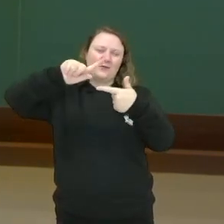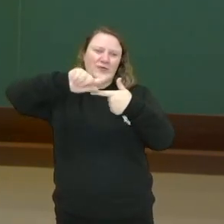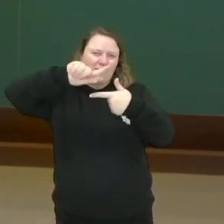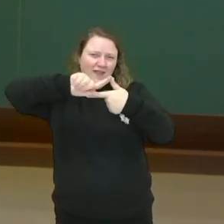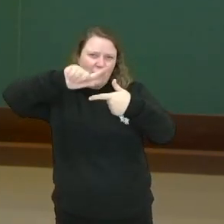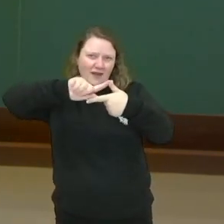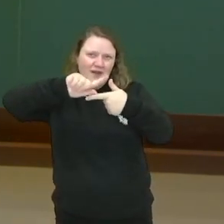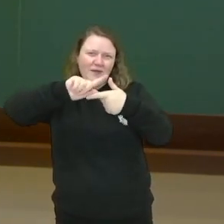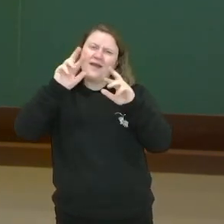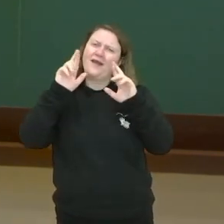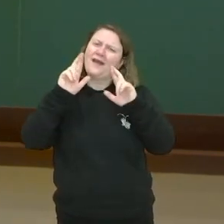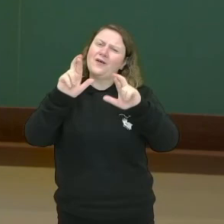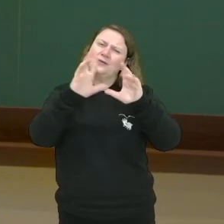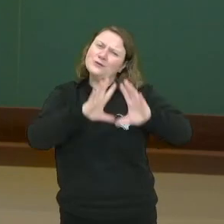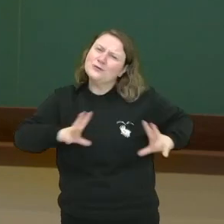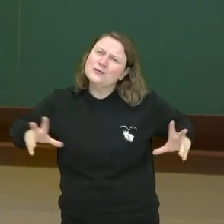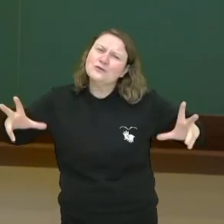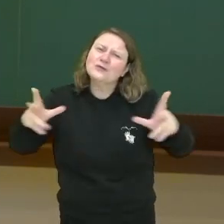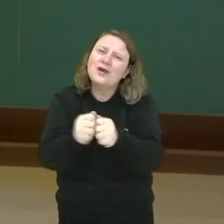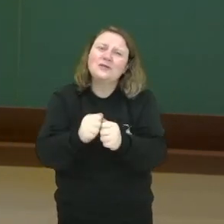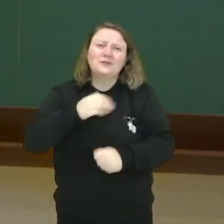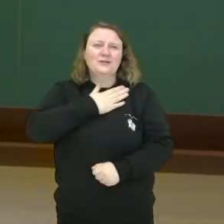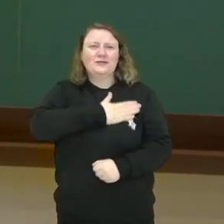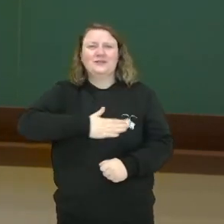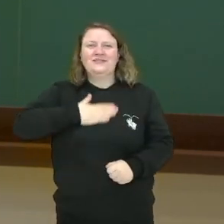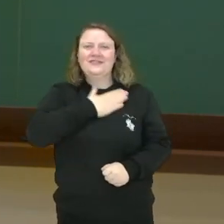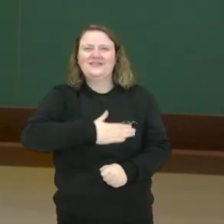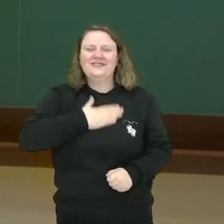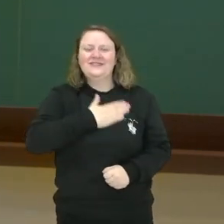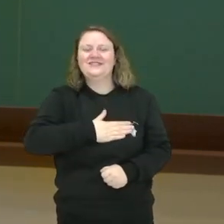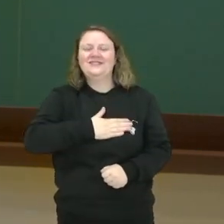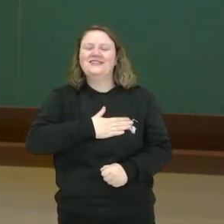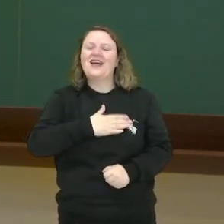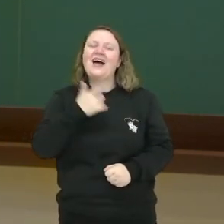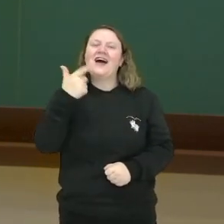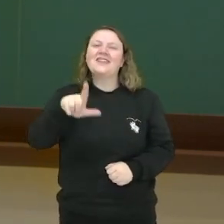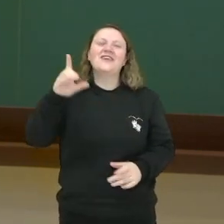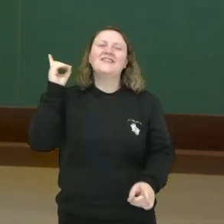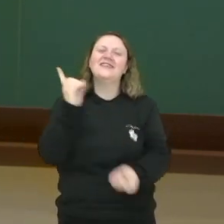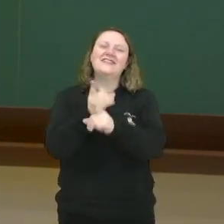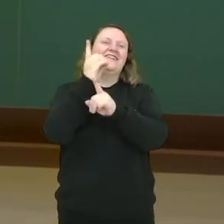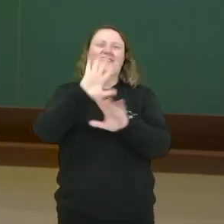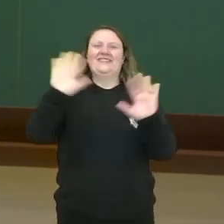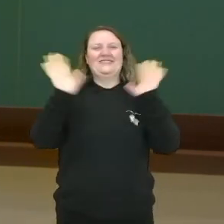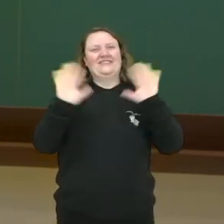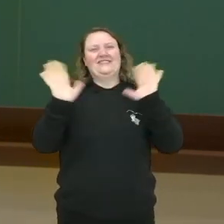tenham entendido, que vocês tenham gostado e aguardo vocês na próxima aula. Até mais!